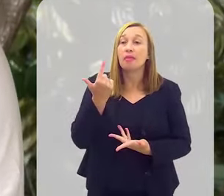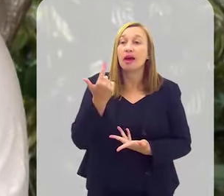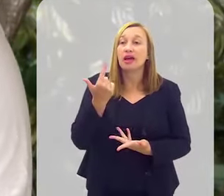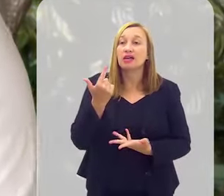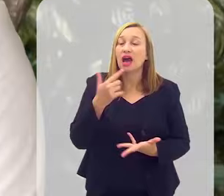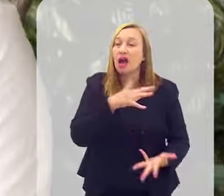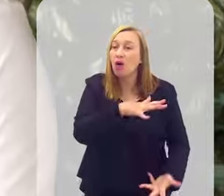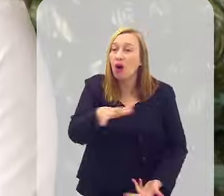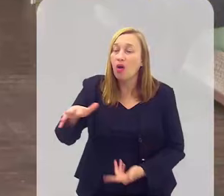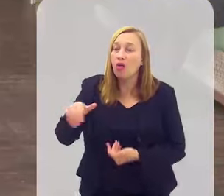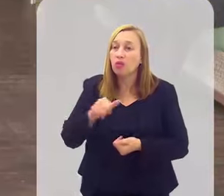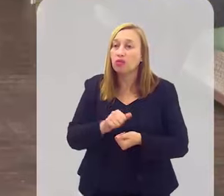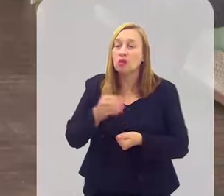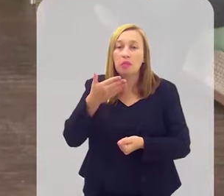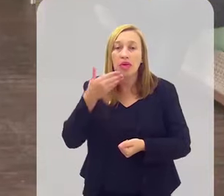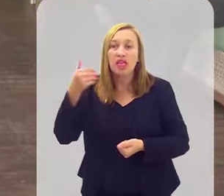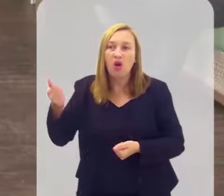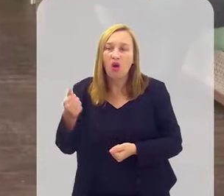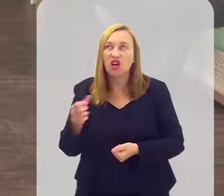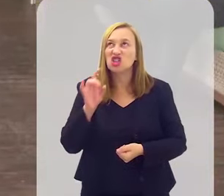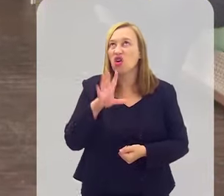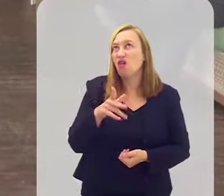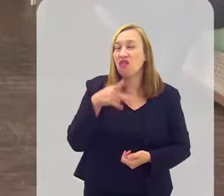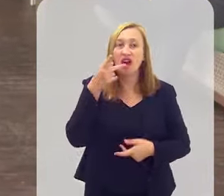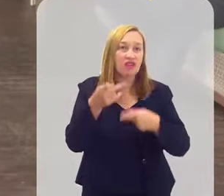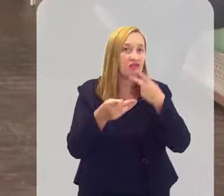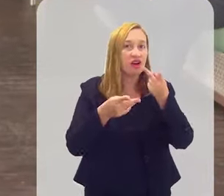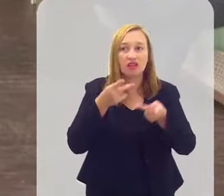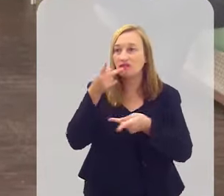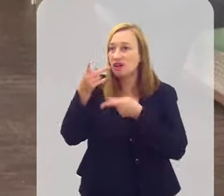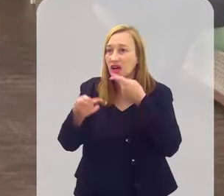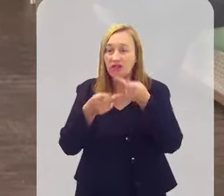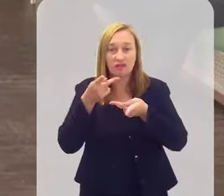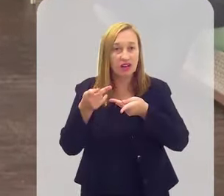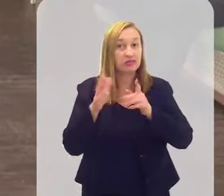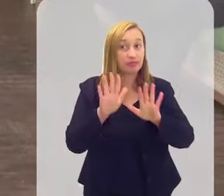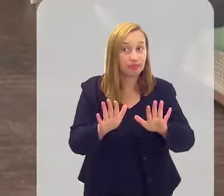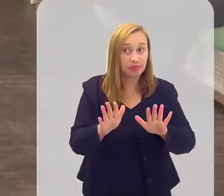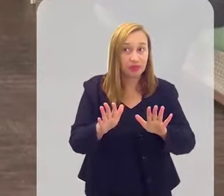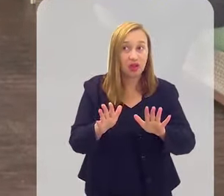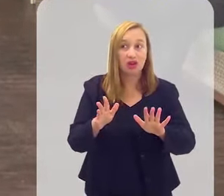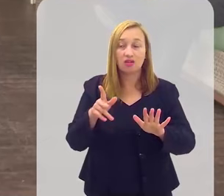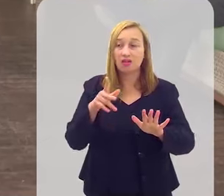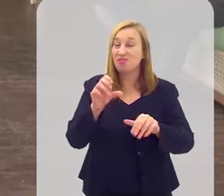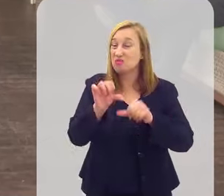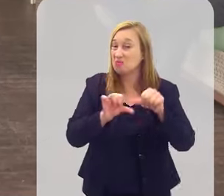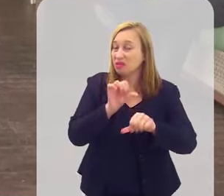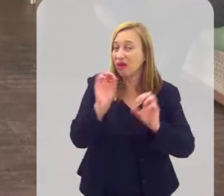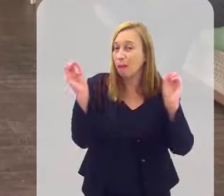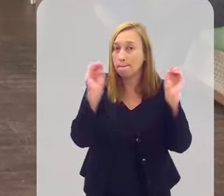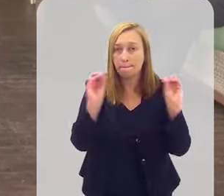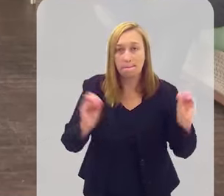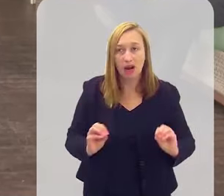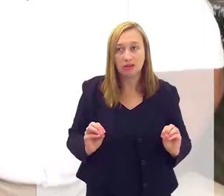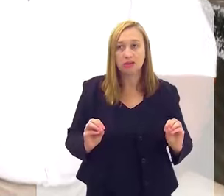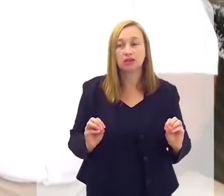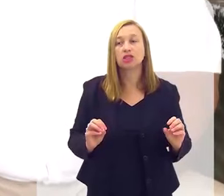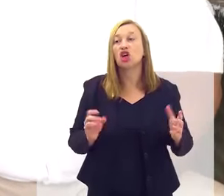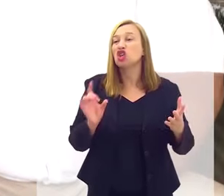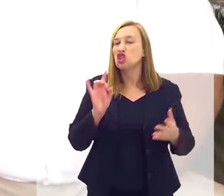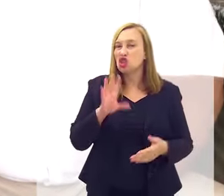viu Vamos mudar isso e ter o mundo um pouco melhor ficar só falando só falando deixa eu te